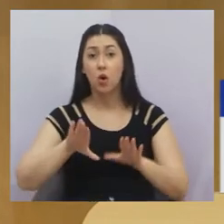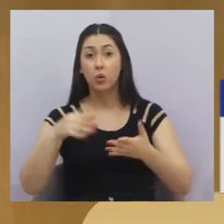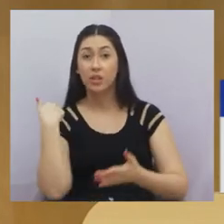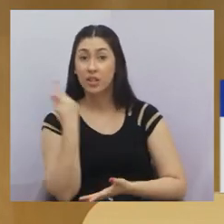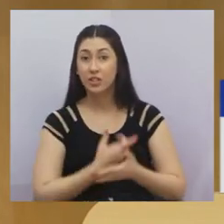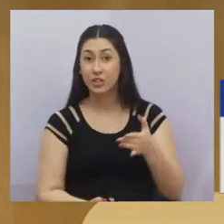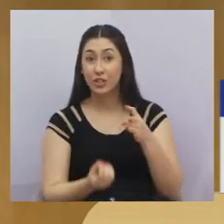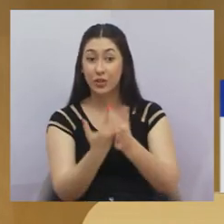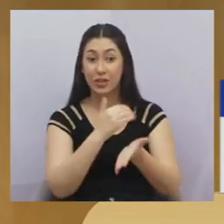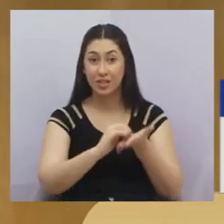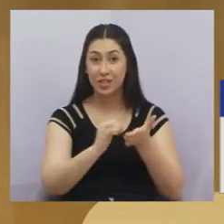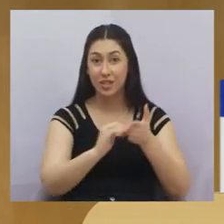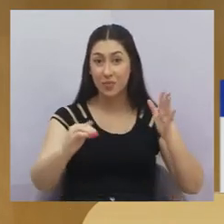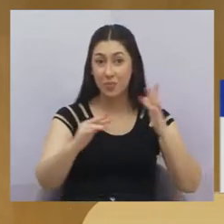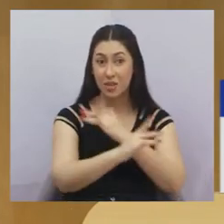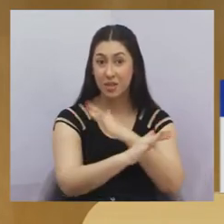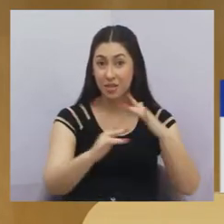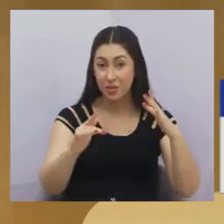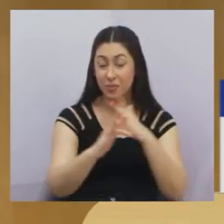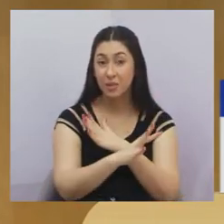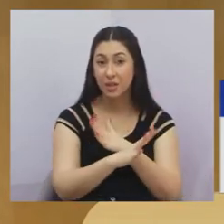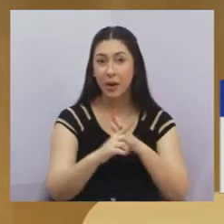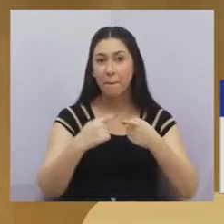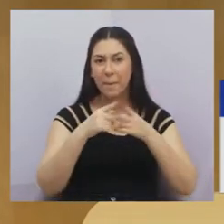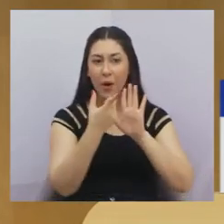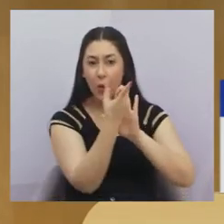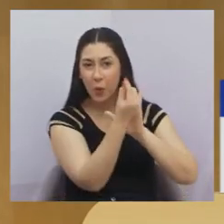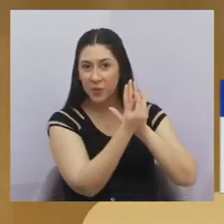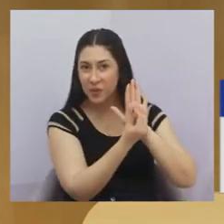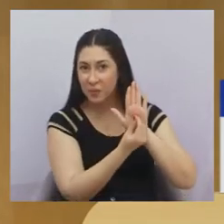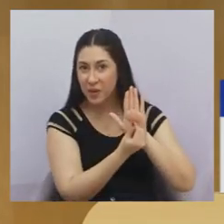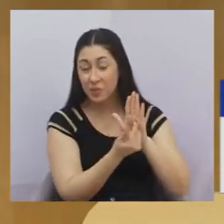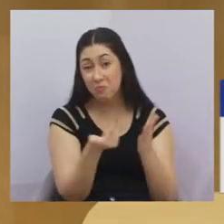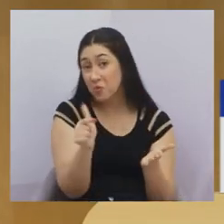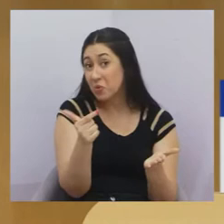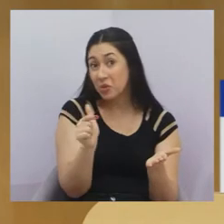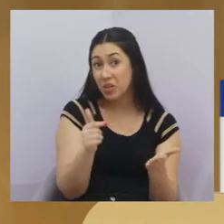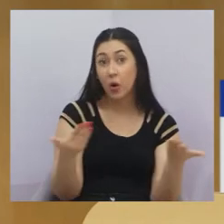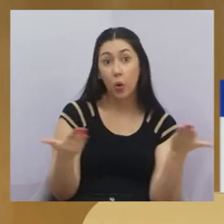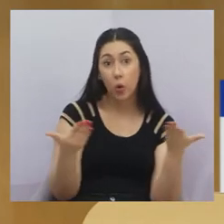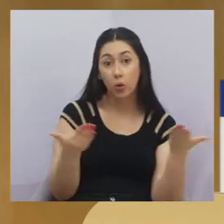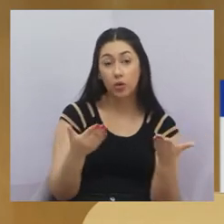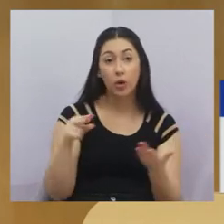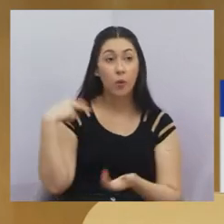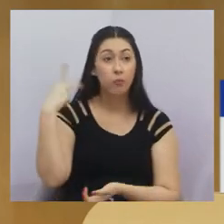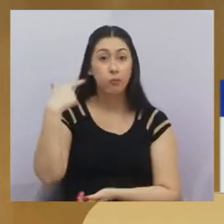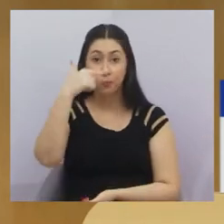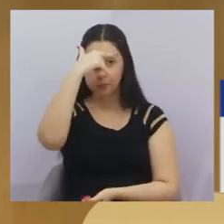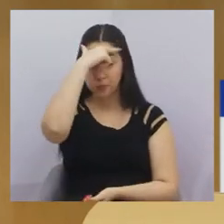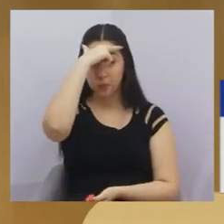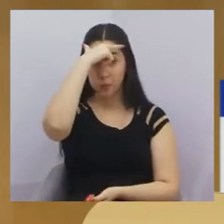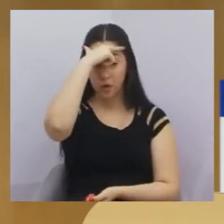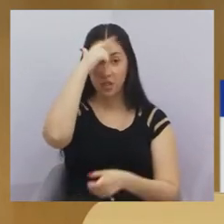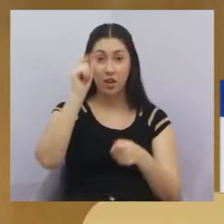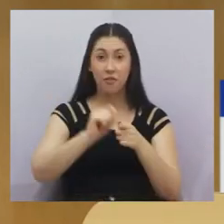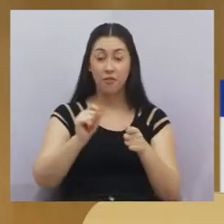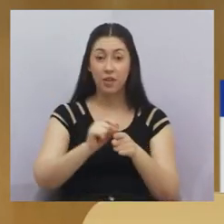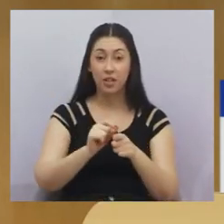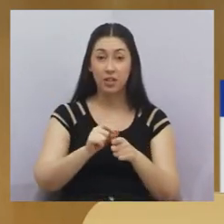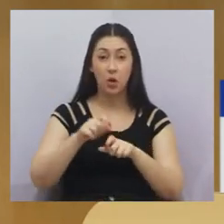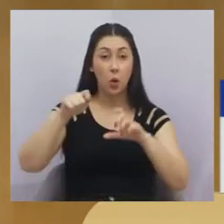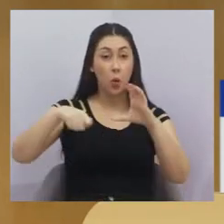Mobilidade Urbana sem orçamento. Hoje o Luiz Flávio foi fazer um vídeo lá na Praça do